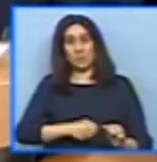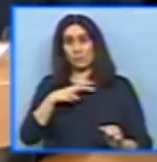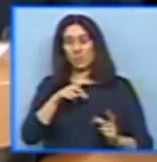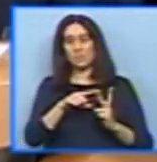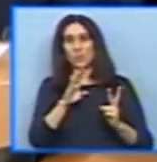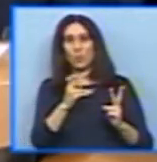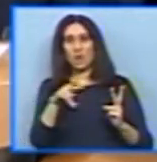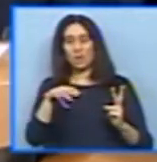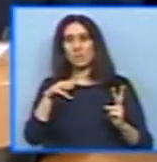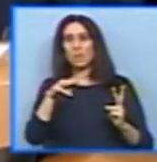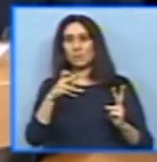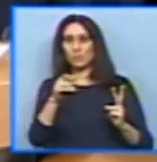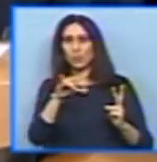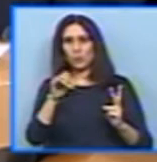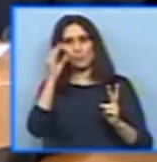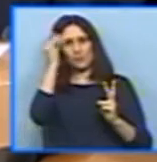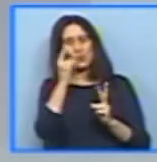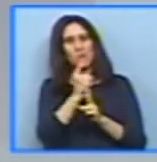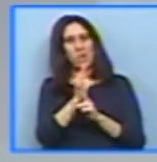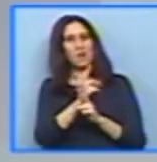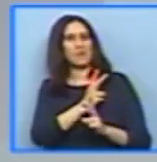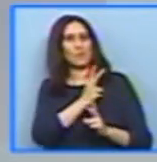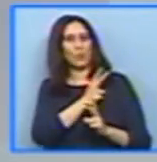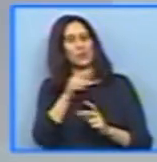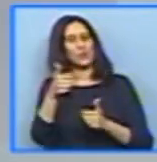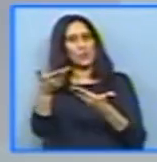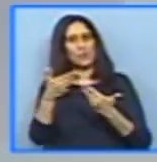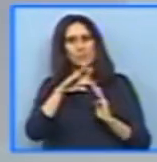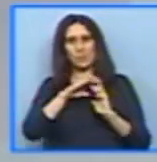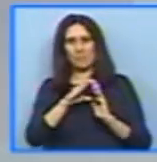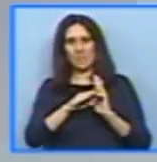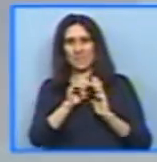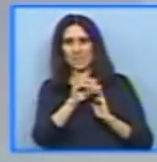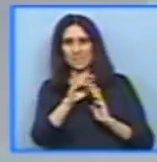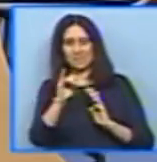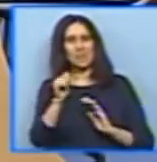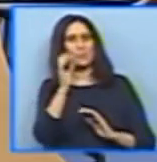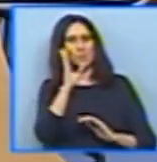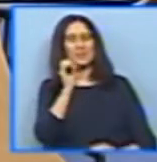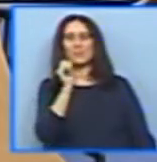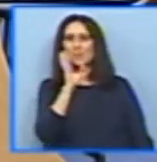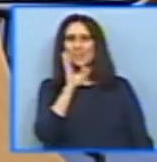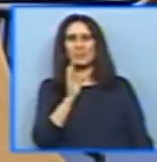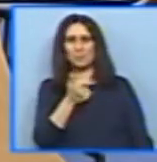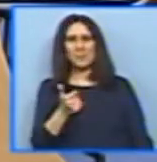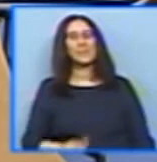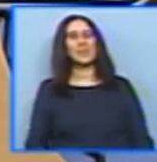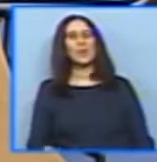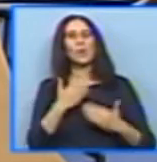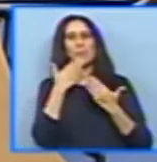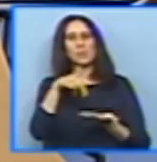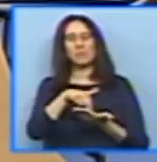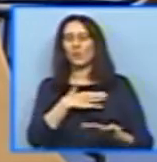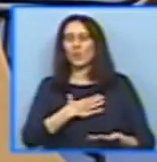Juan Ambrósio, professor na mesma faculdade, hoje convidados do programa Eclésia. Muito boa tarde. Boa tarde. Obrigado por estarem connosco. Sempre